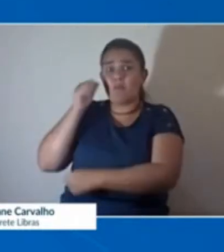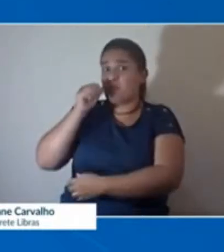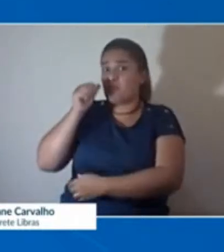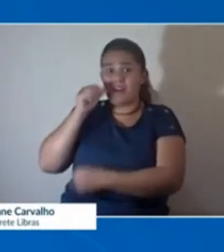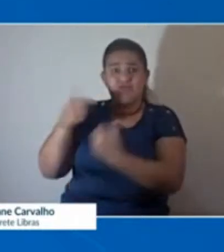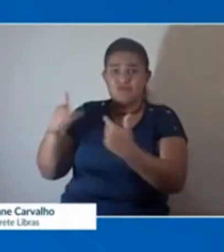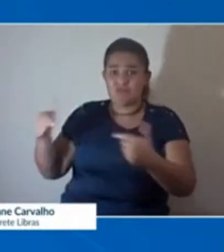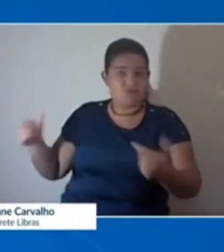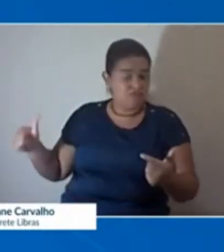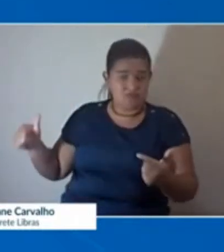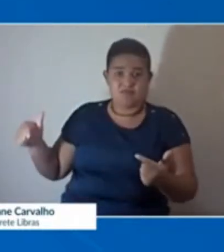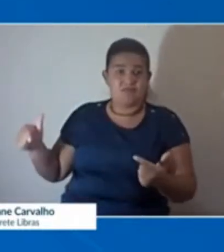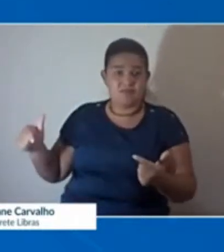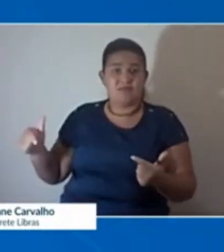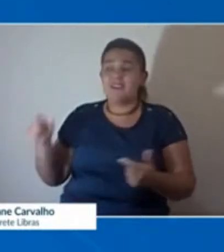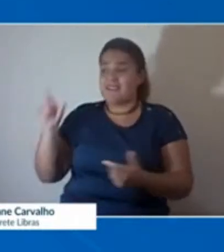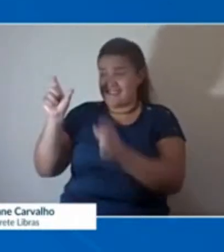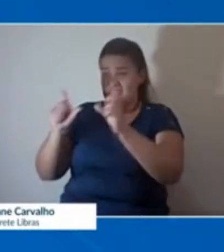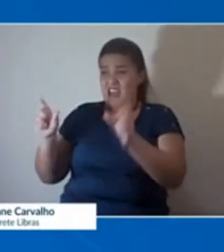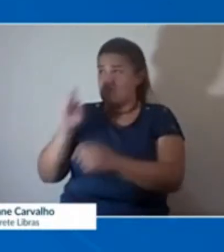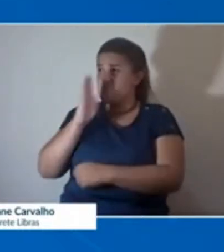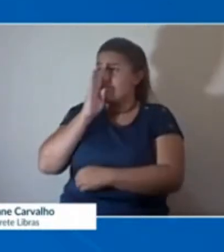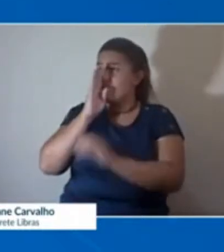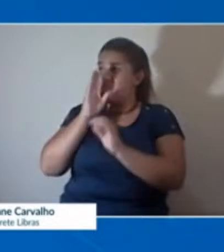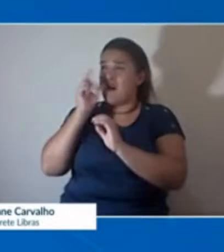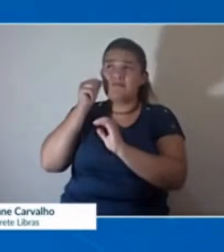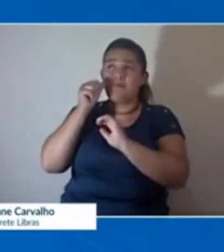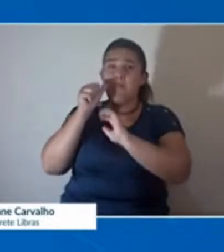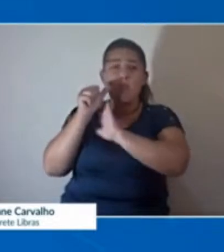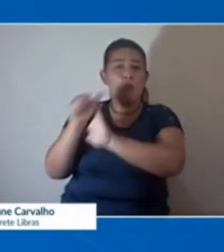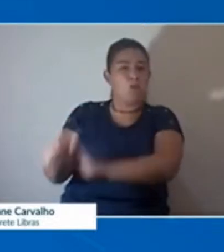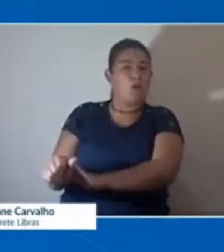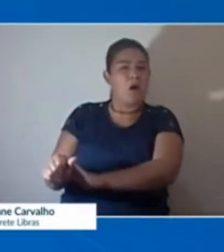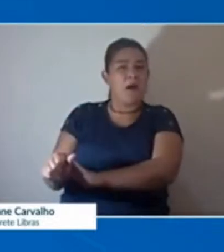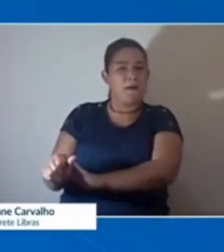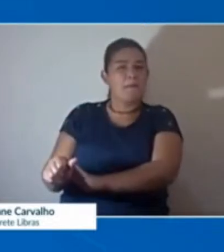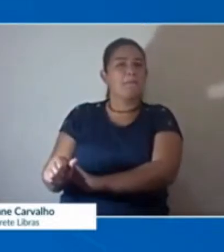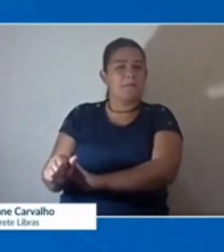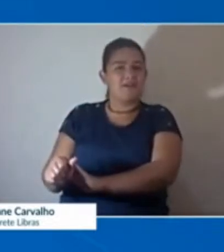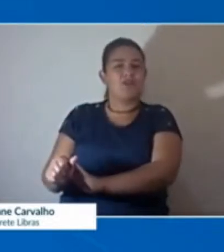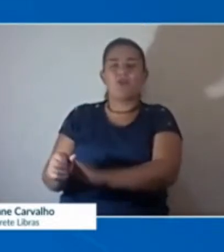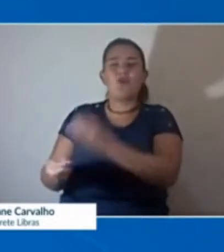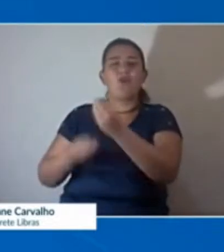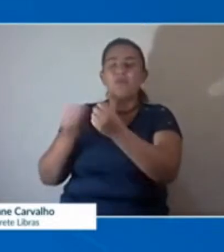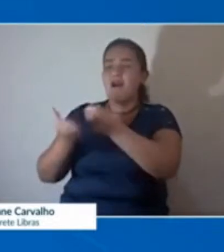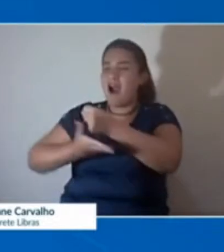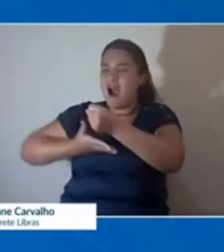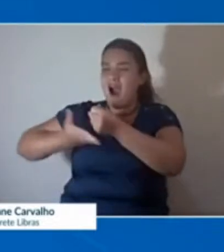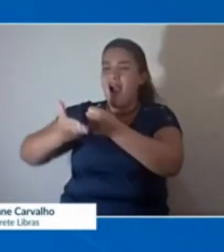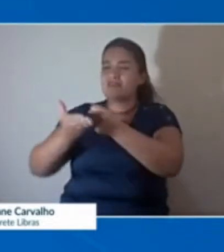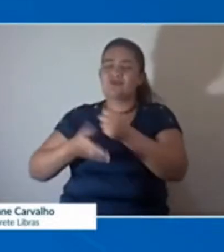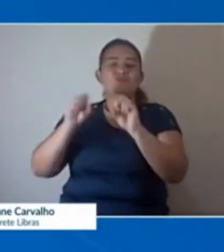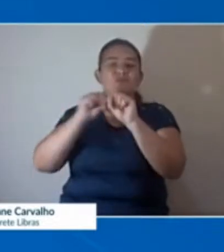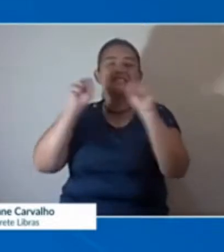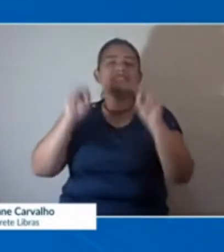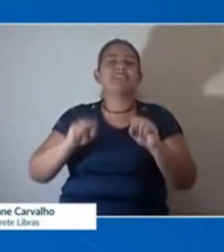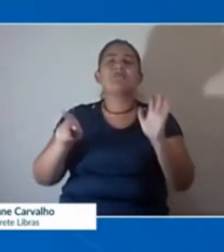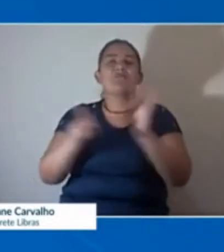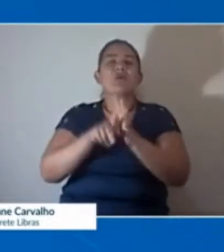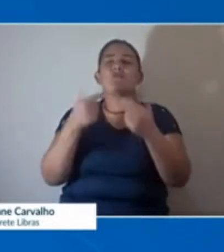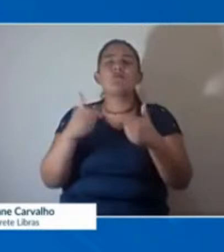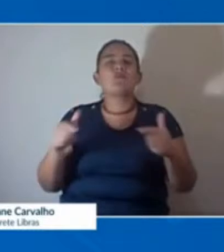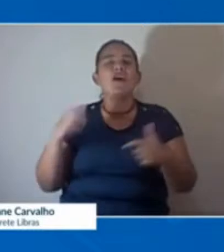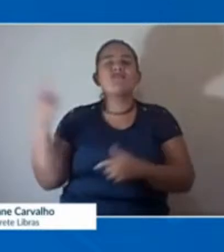essa invisibilidade, né, ela é pautada, né, por um sistema de valores. E